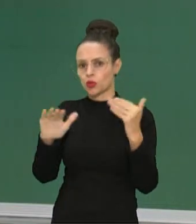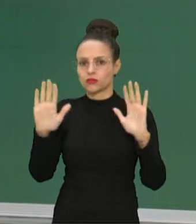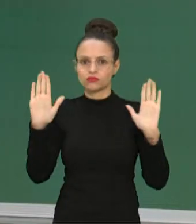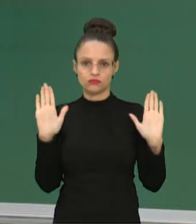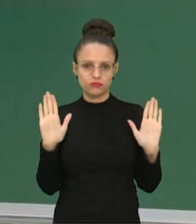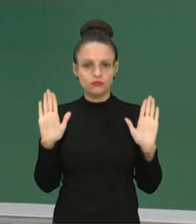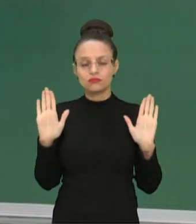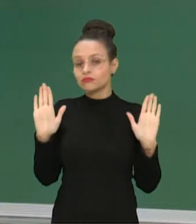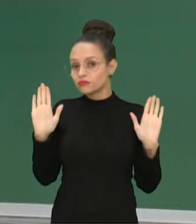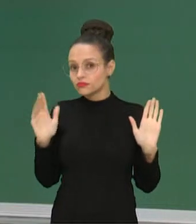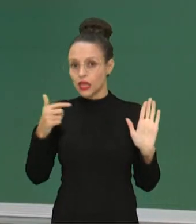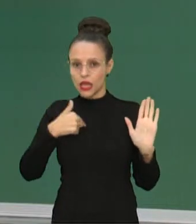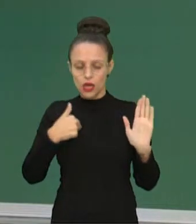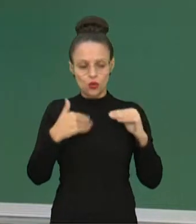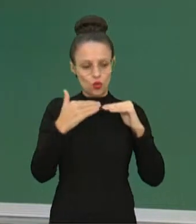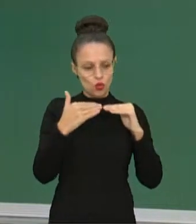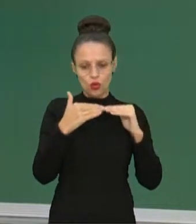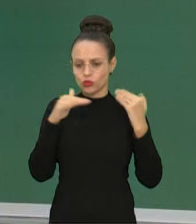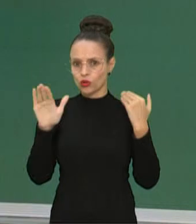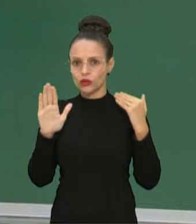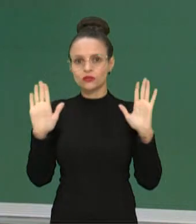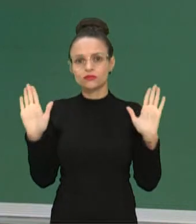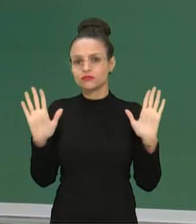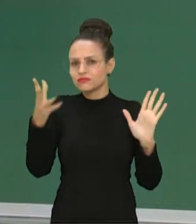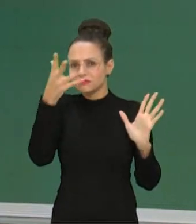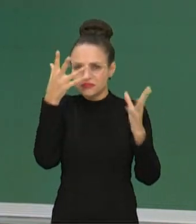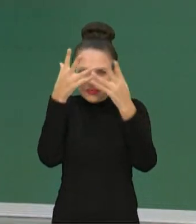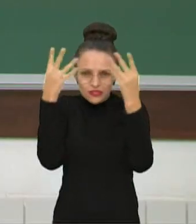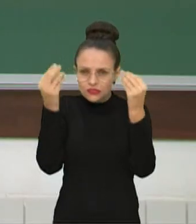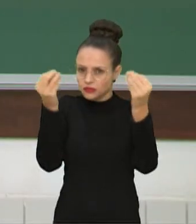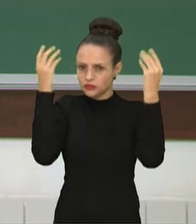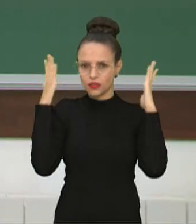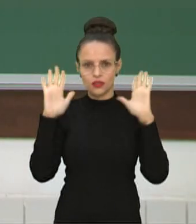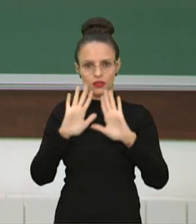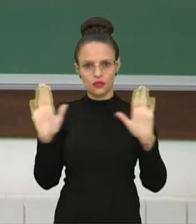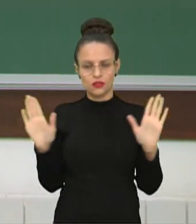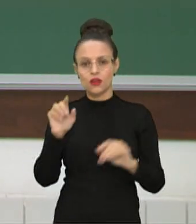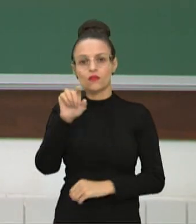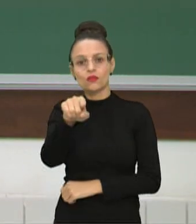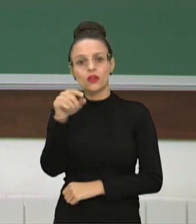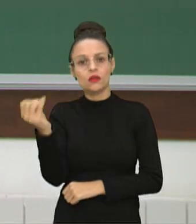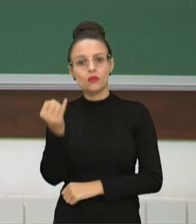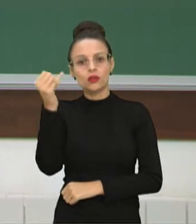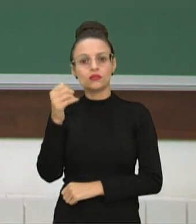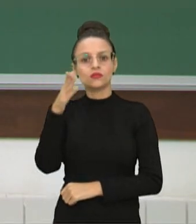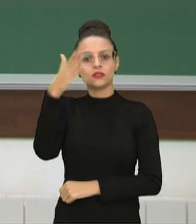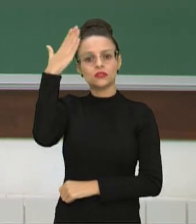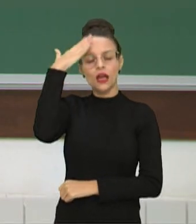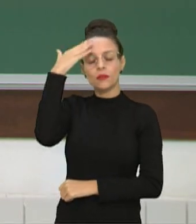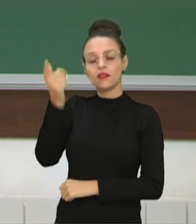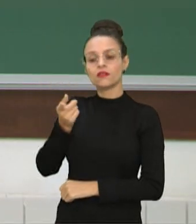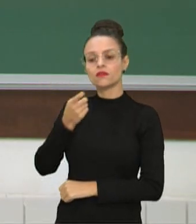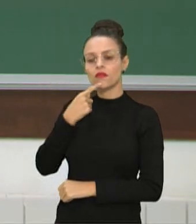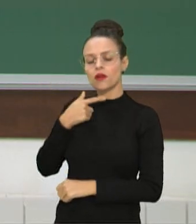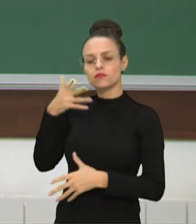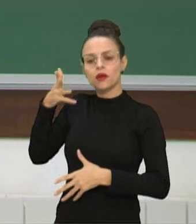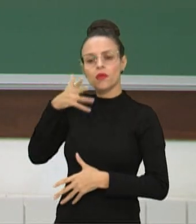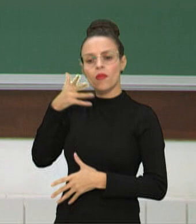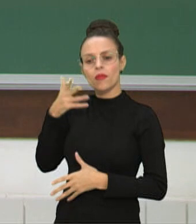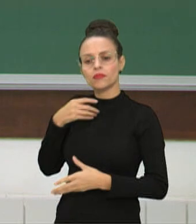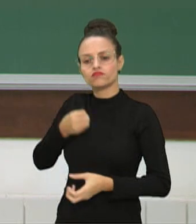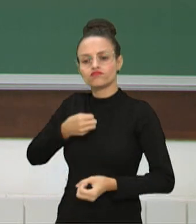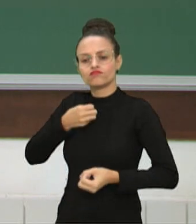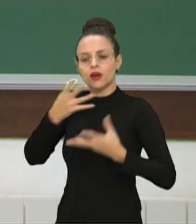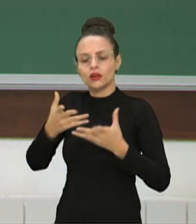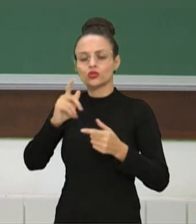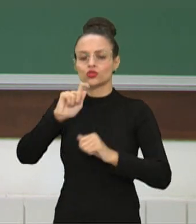isso, ou se eu concordo ou discordo, esqueça. Só saiba falar sobre isso. E depois que você